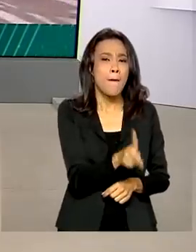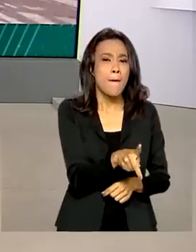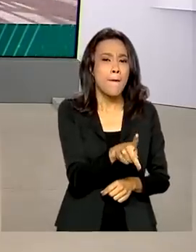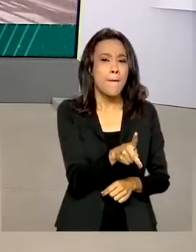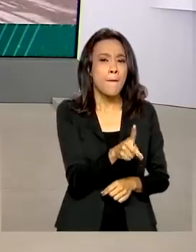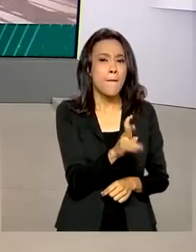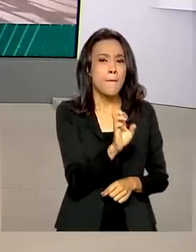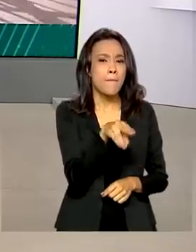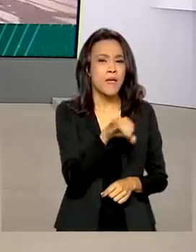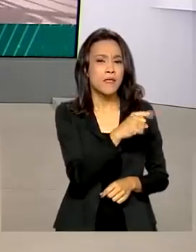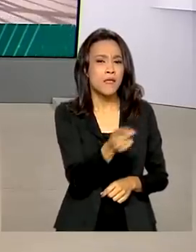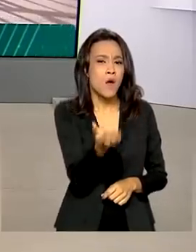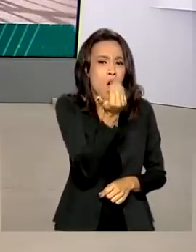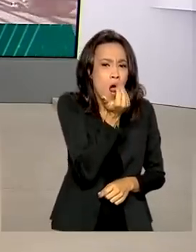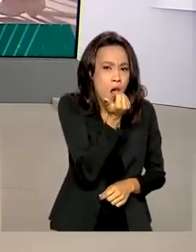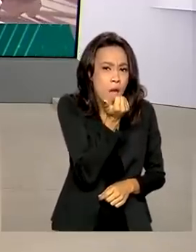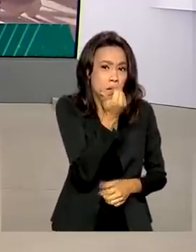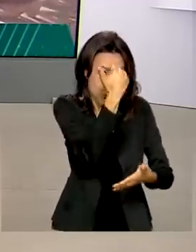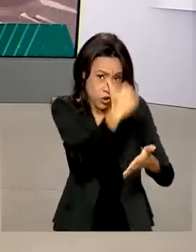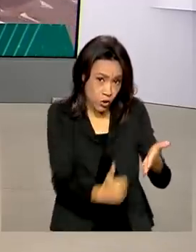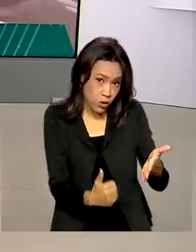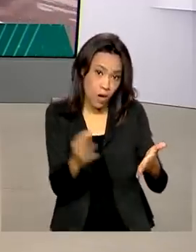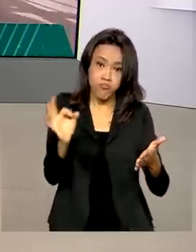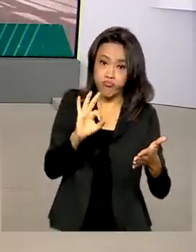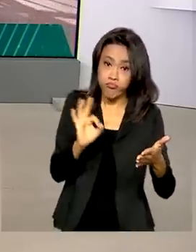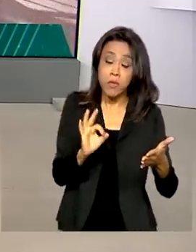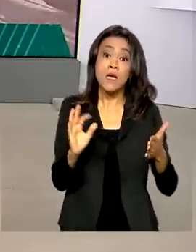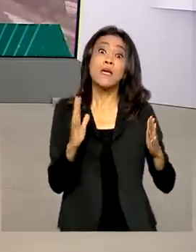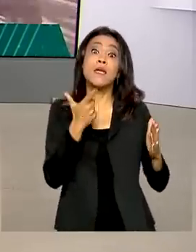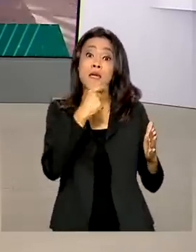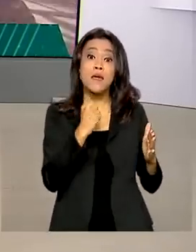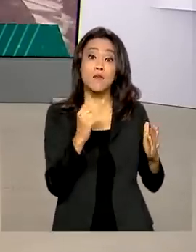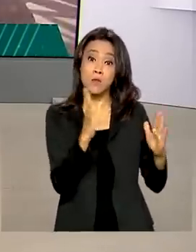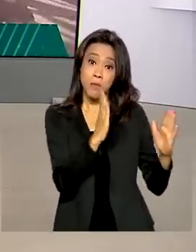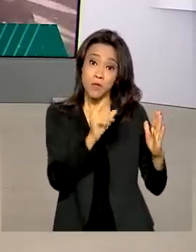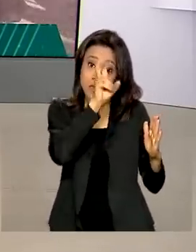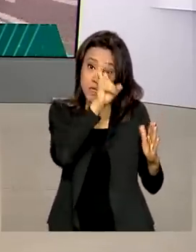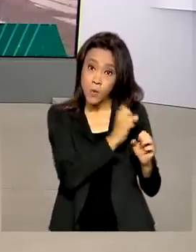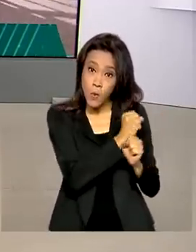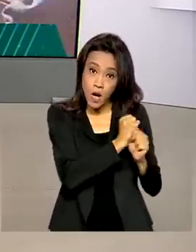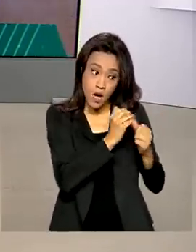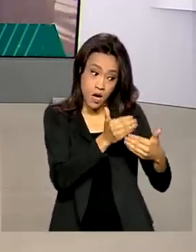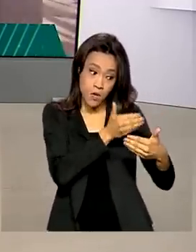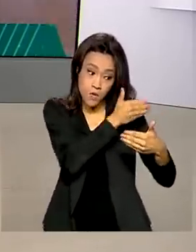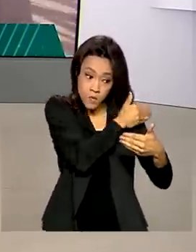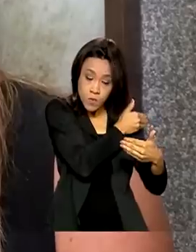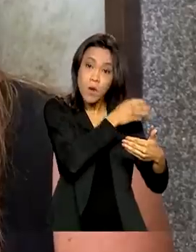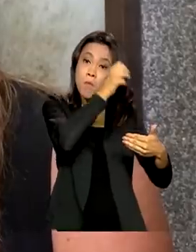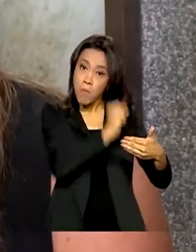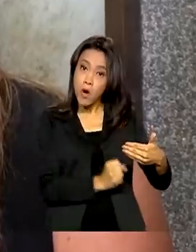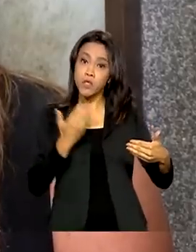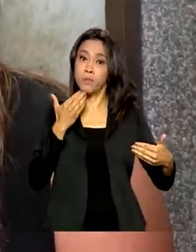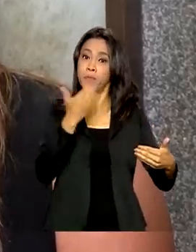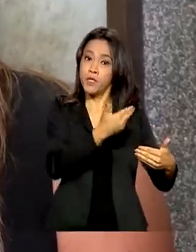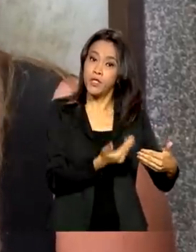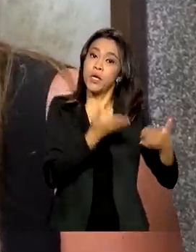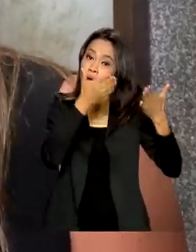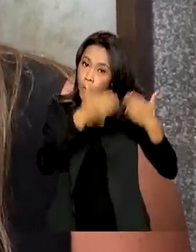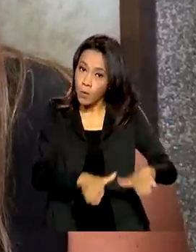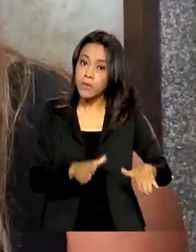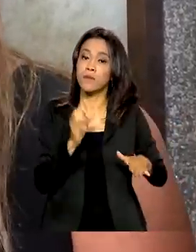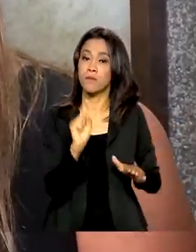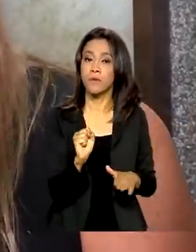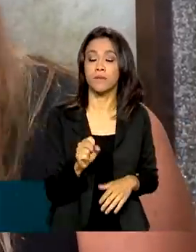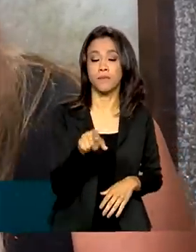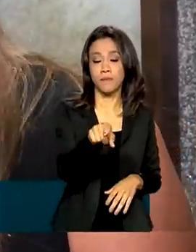recebeu pensão nos últimos 5 anos pode pedir a restituição do imposto. Mãe de 2 filhos, a